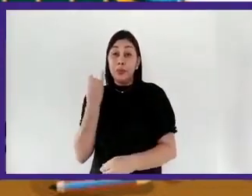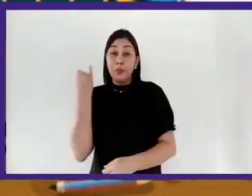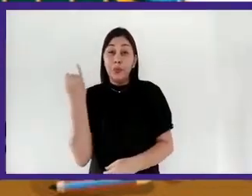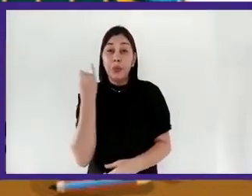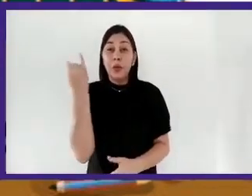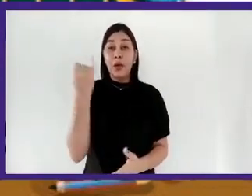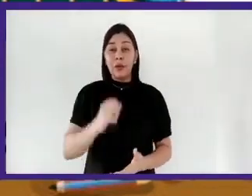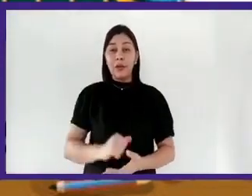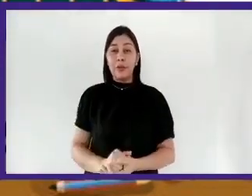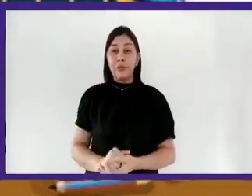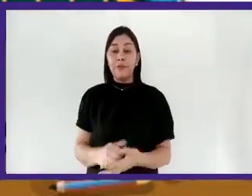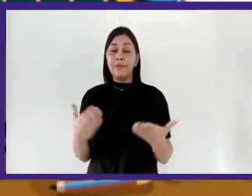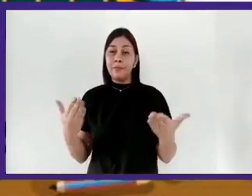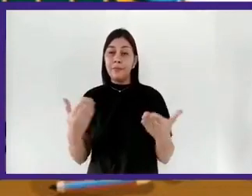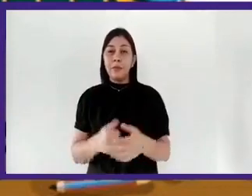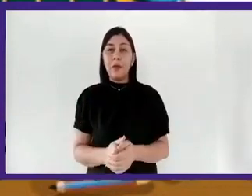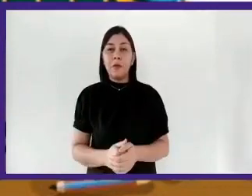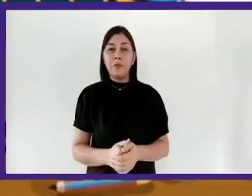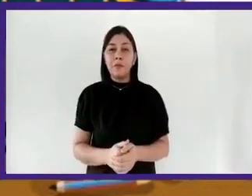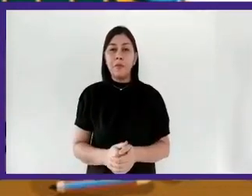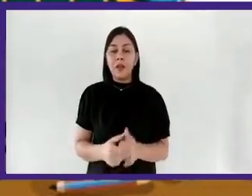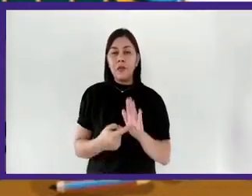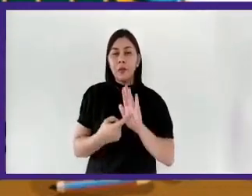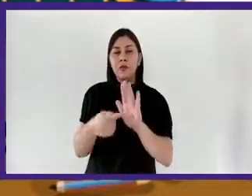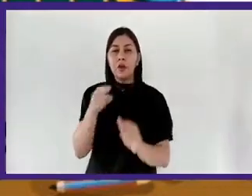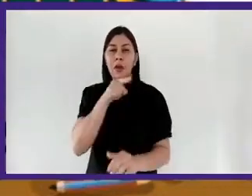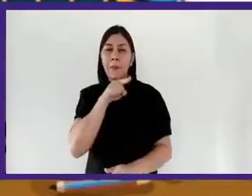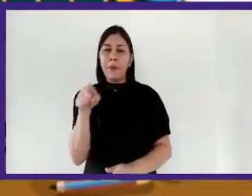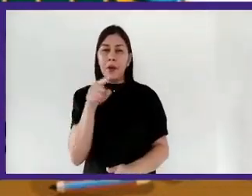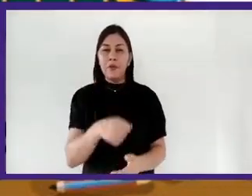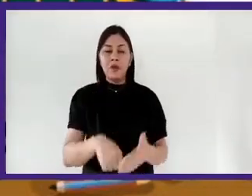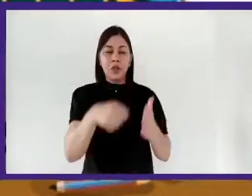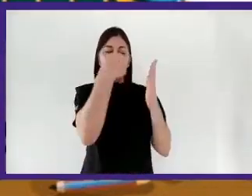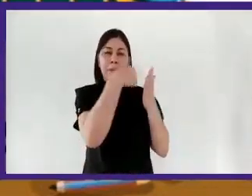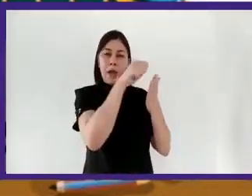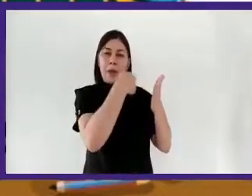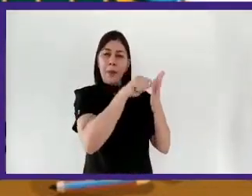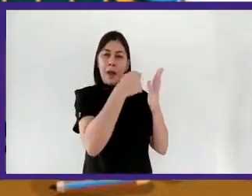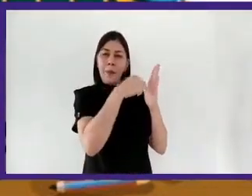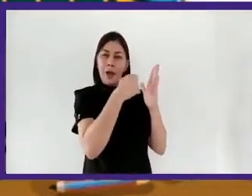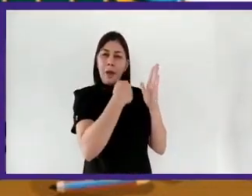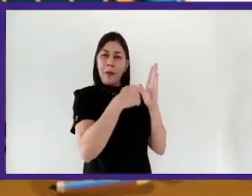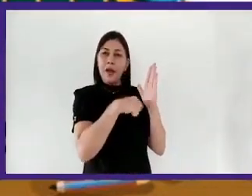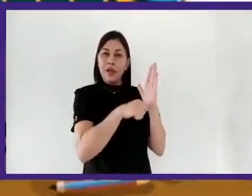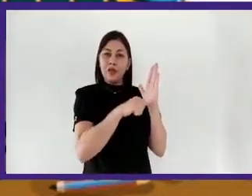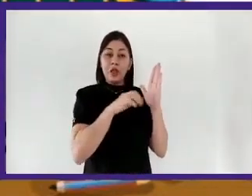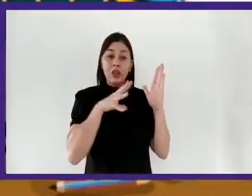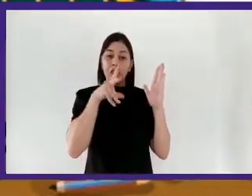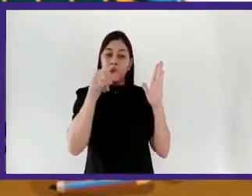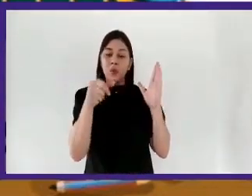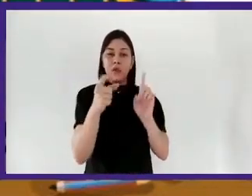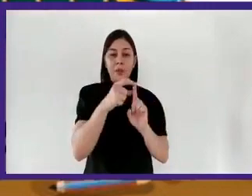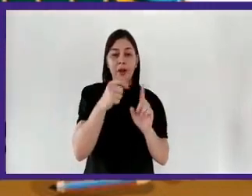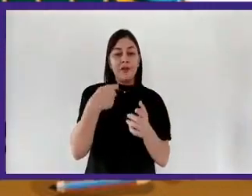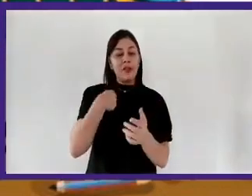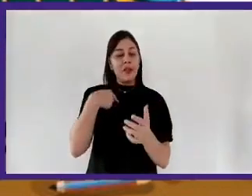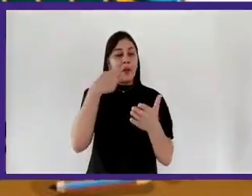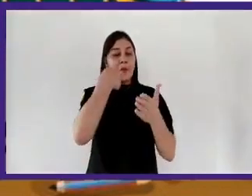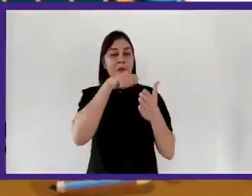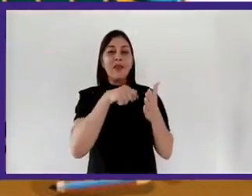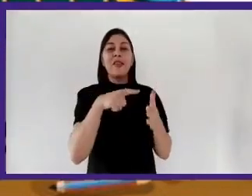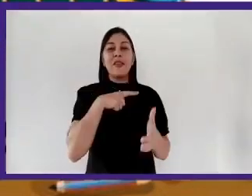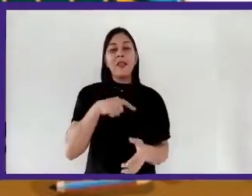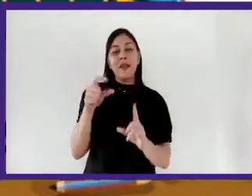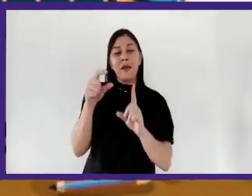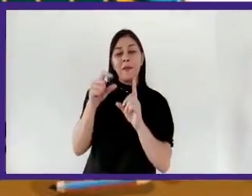importantes. Isso mesmo. E eu trouxe aqui a lista para provar para vocês que em todas as palavras que eu escrevi